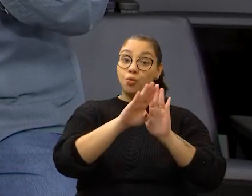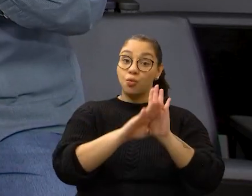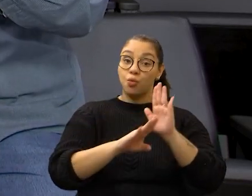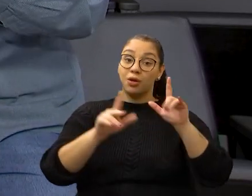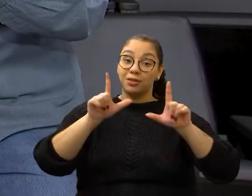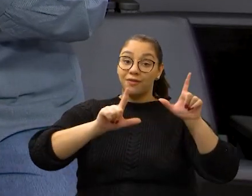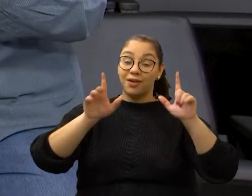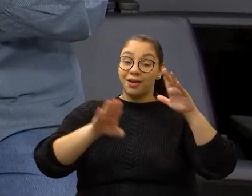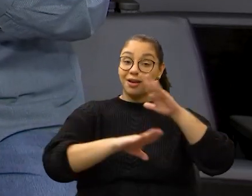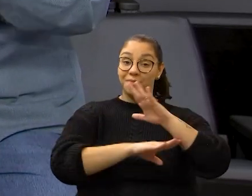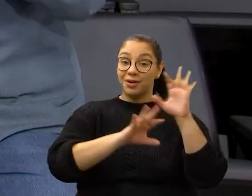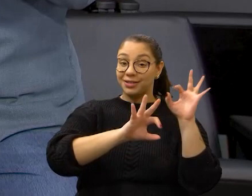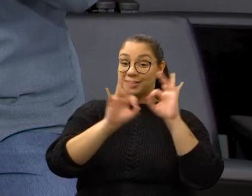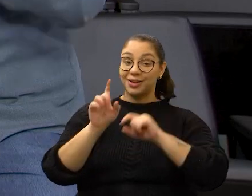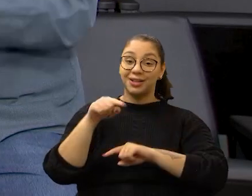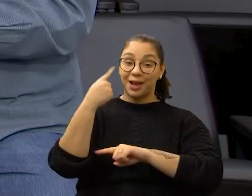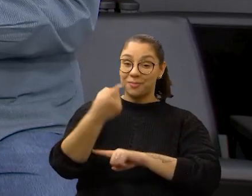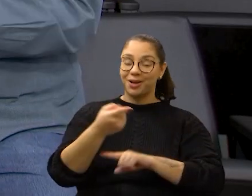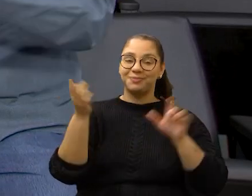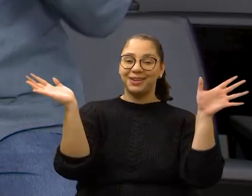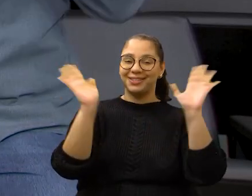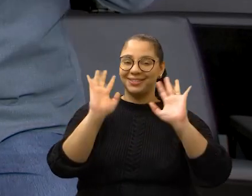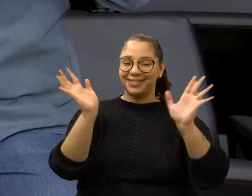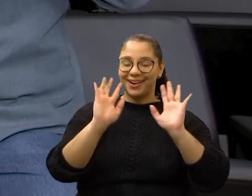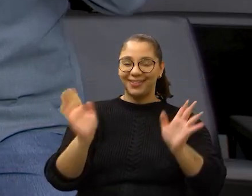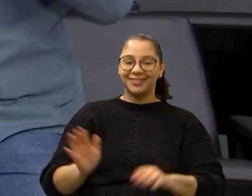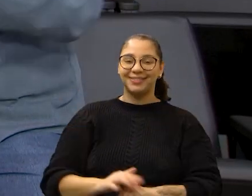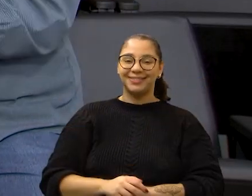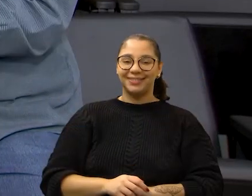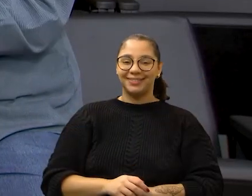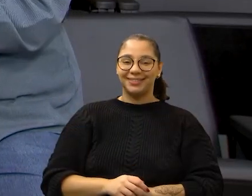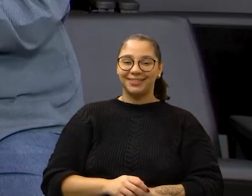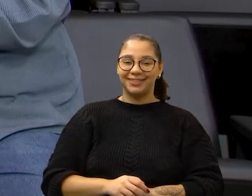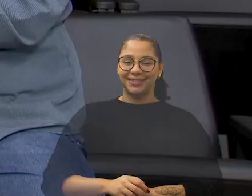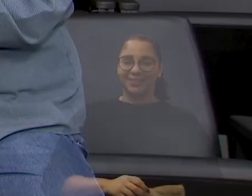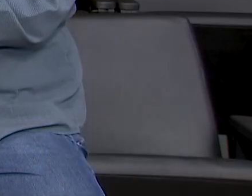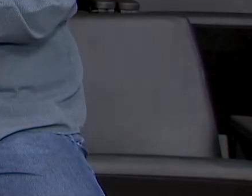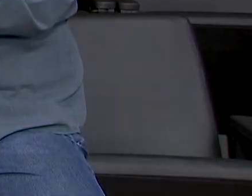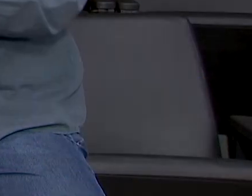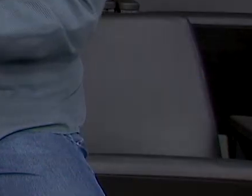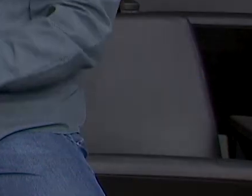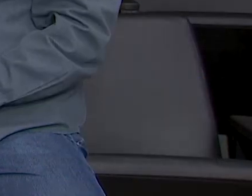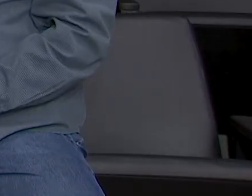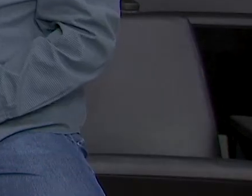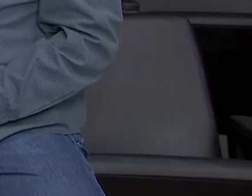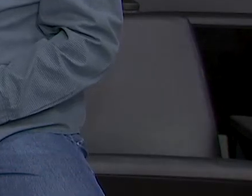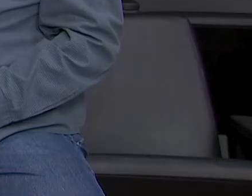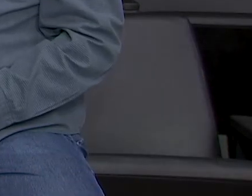Continue aqui na TV Câmara Campinas. Até a próxima. Tchau, tchau.